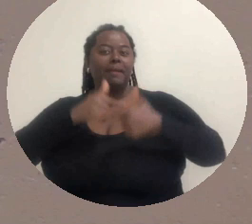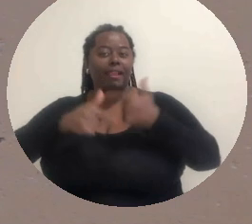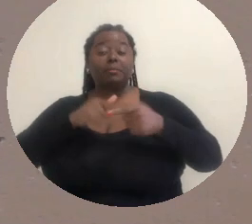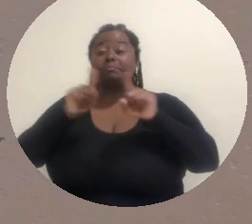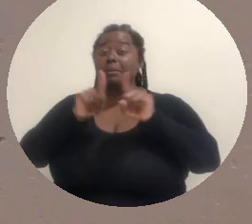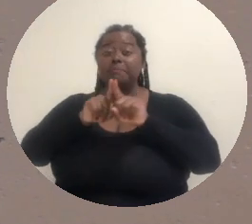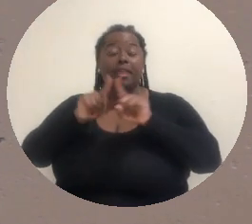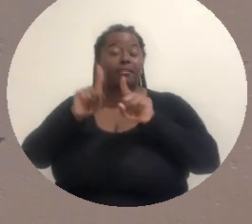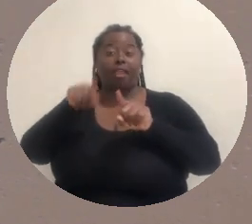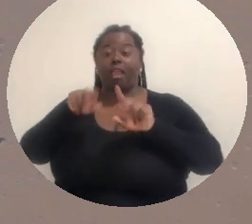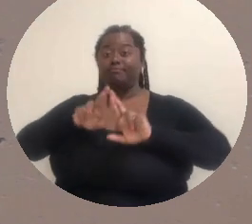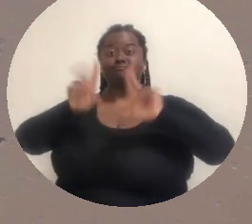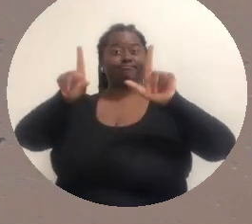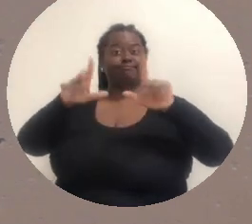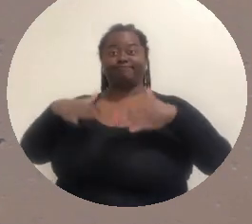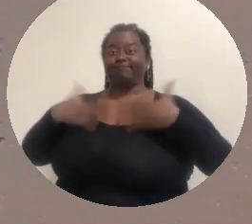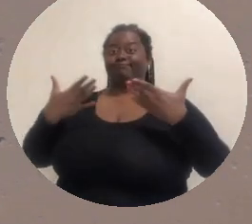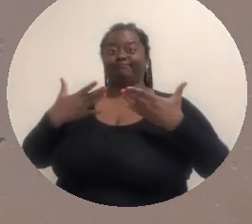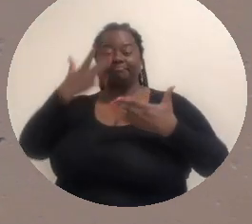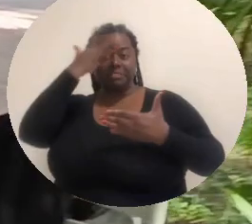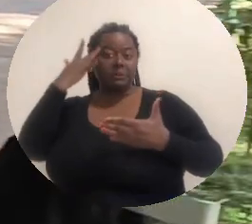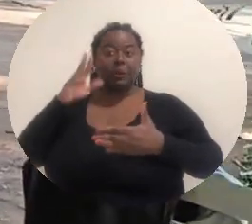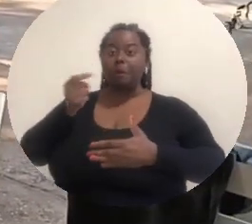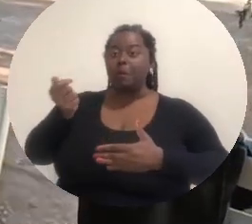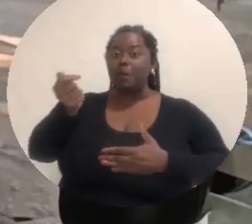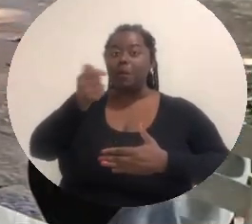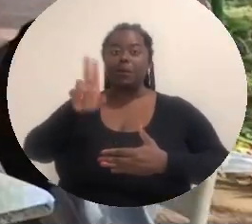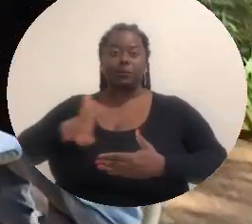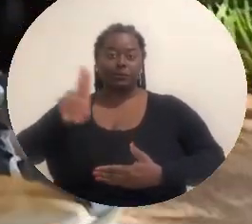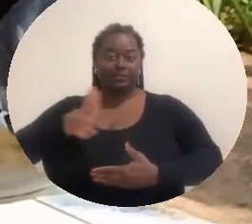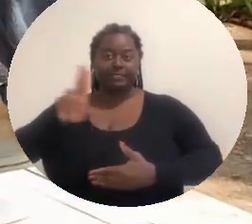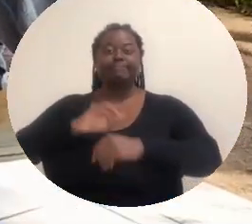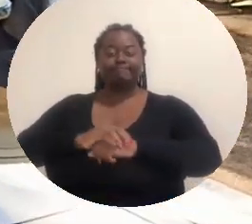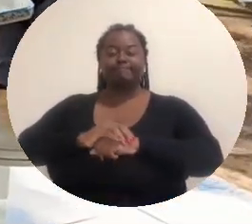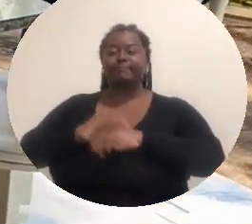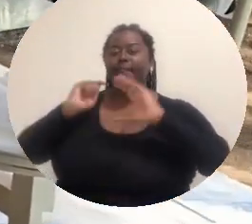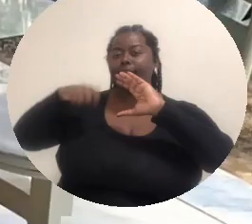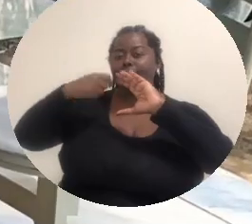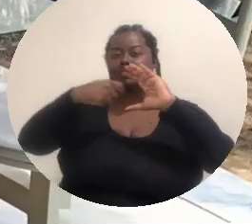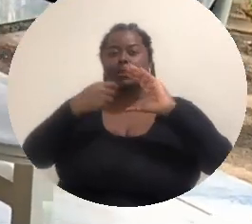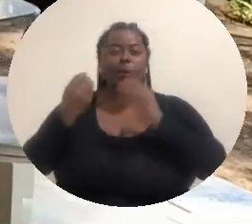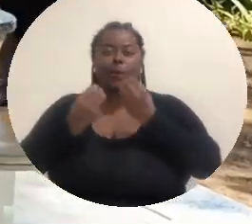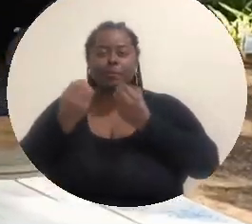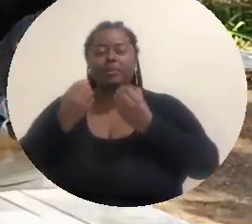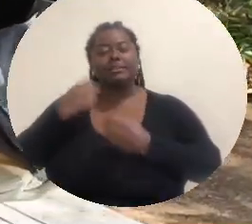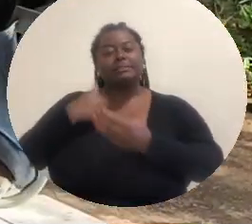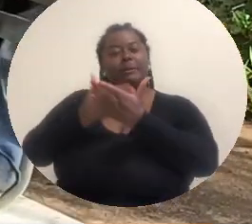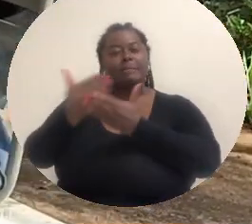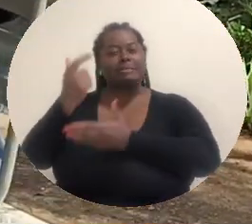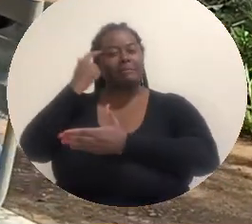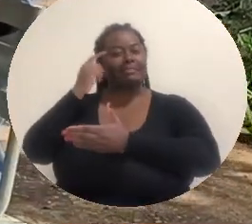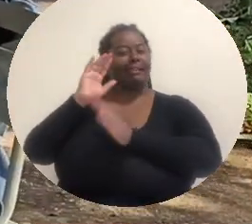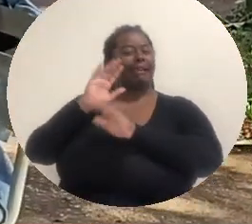algo muito inesperado e inusitado, que muitas poucas pessoas usam. Bom, a gravação eu comecei achando que ia dar